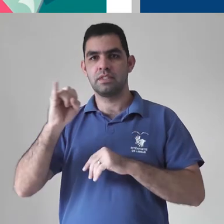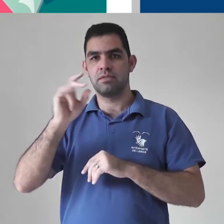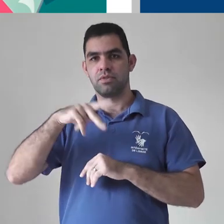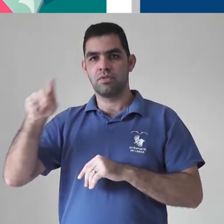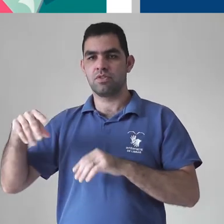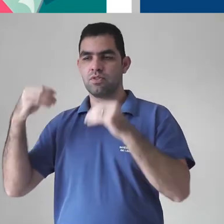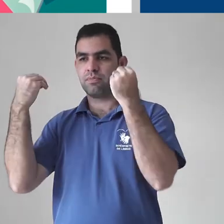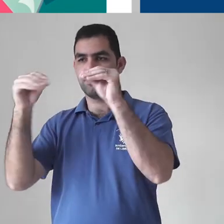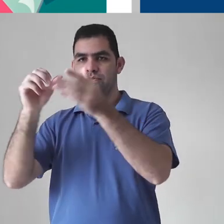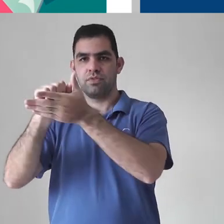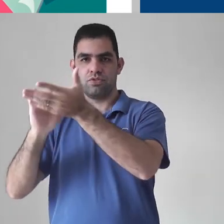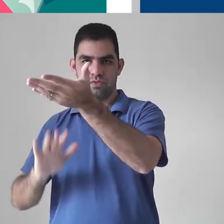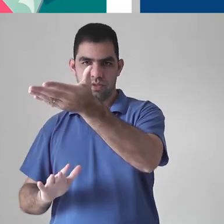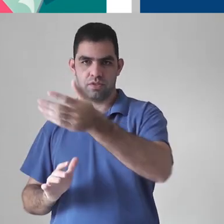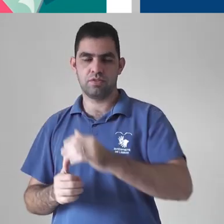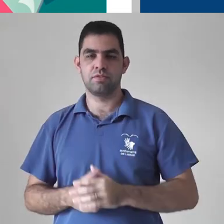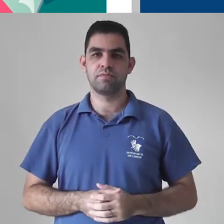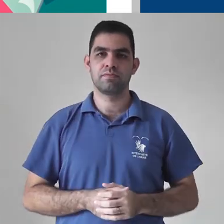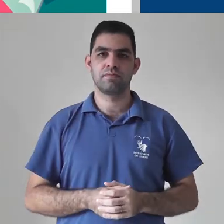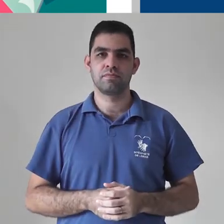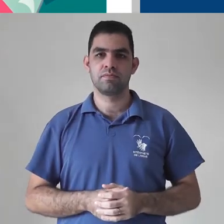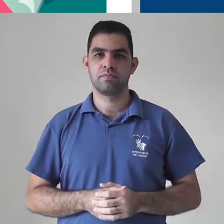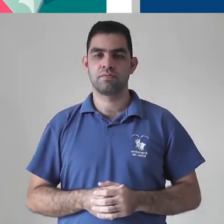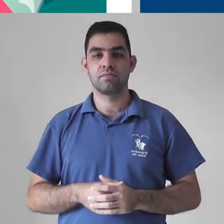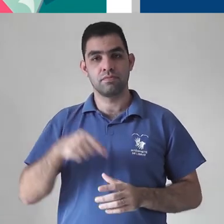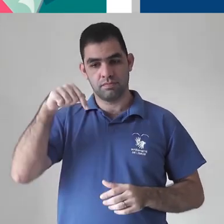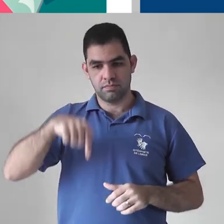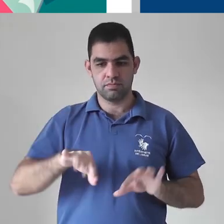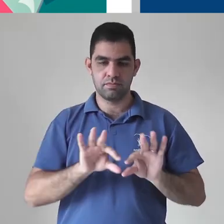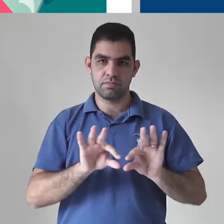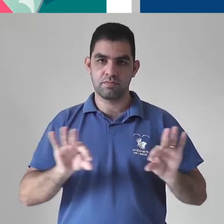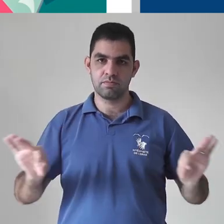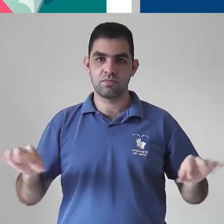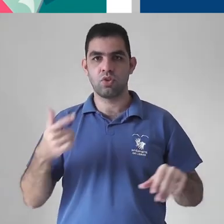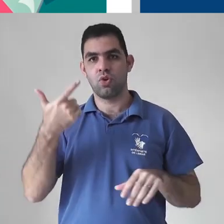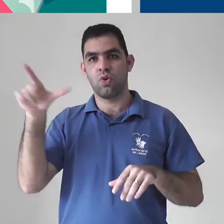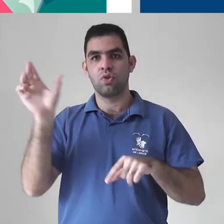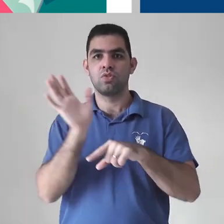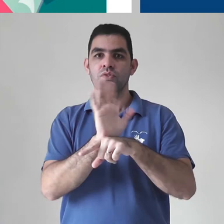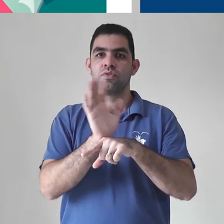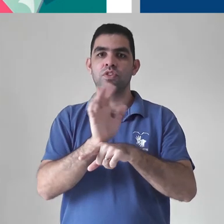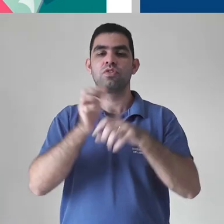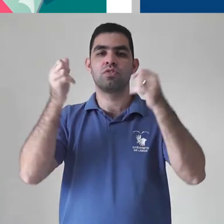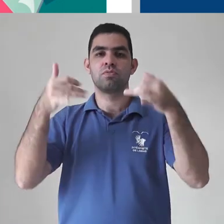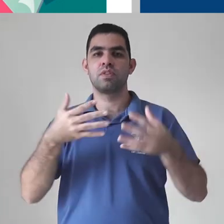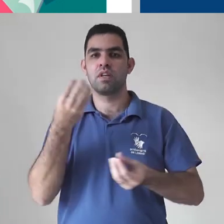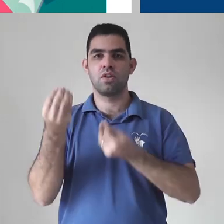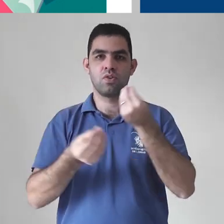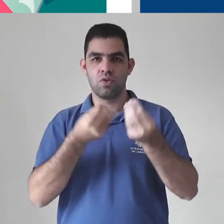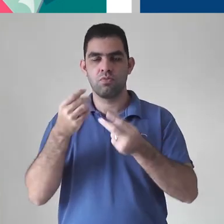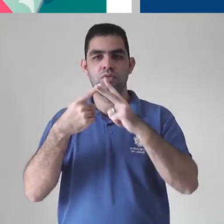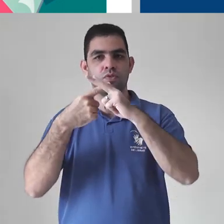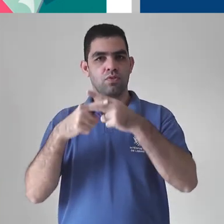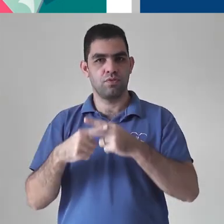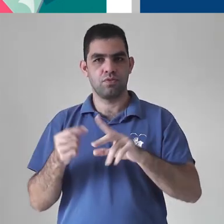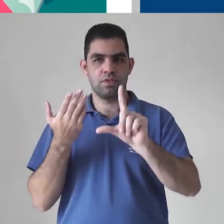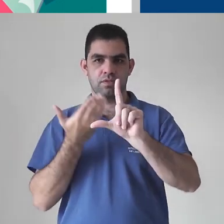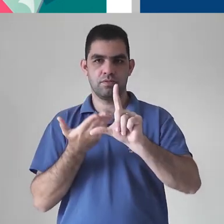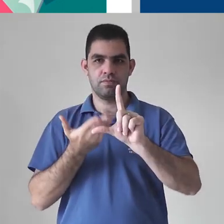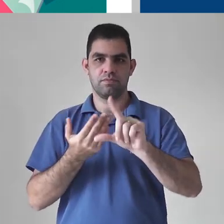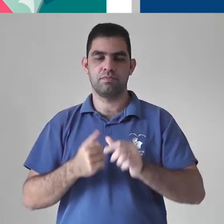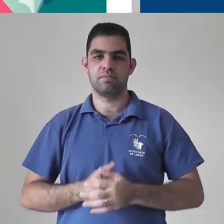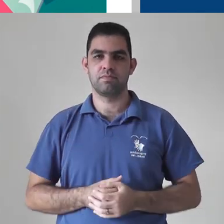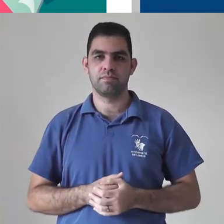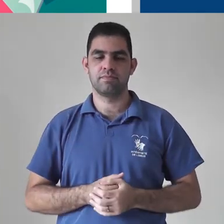e-mail quando o seu professor postar novas atividades na descrição desse vídeo está o link de um outro vídeo que explica a parte de